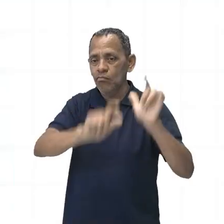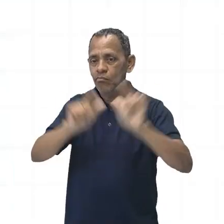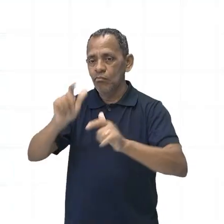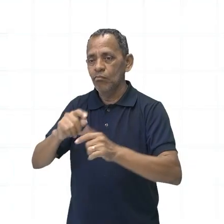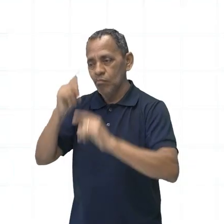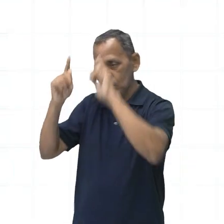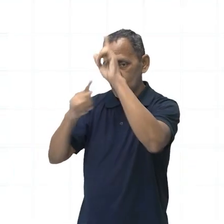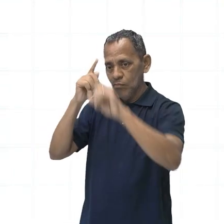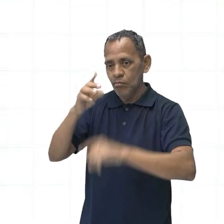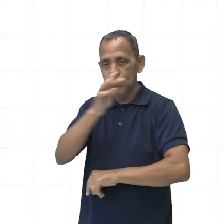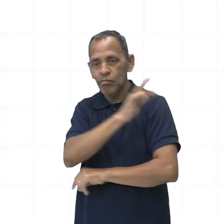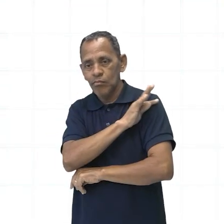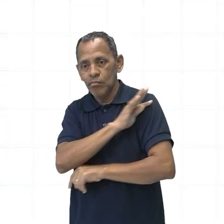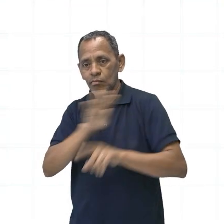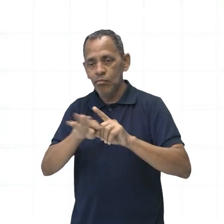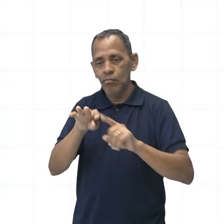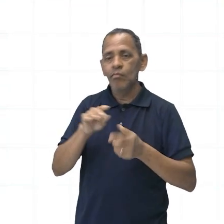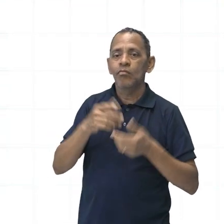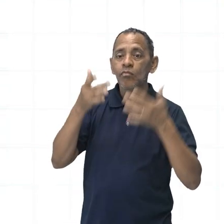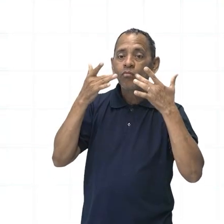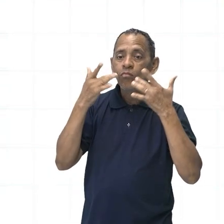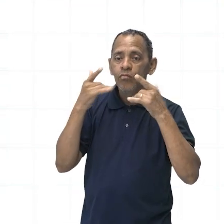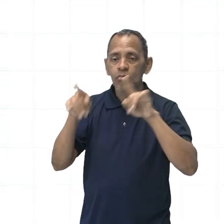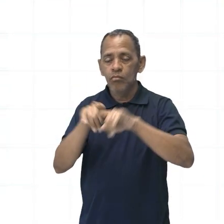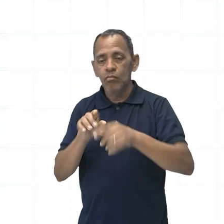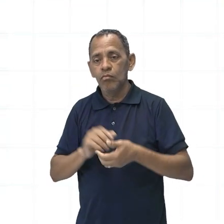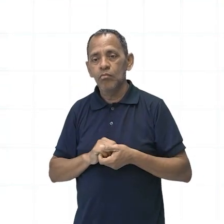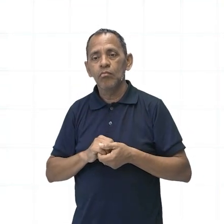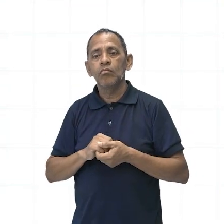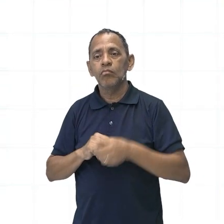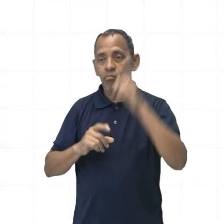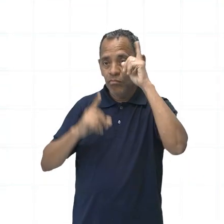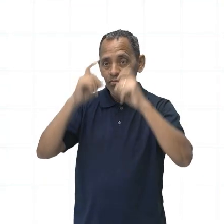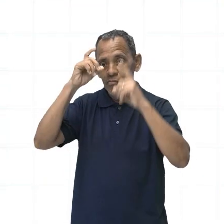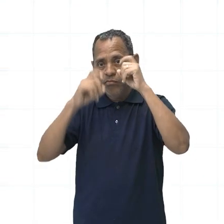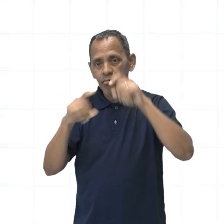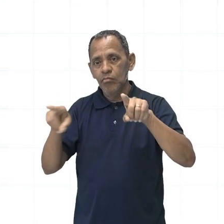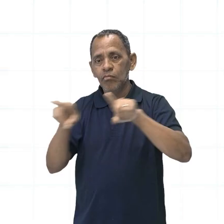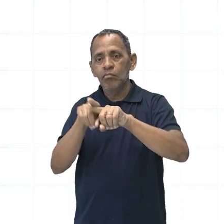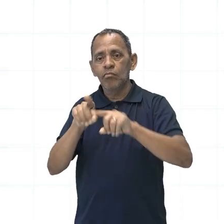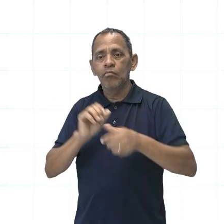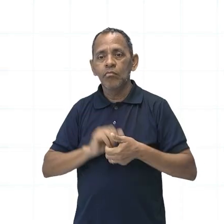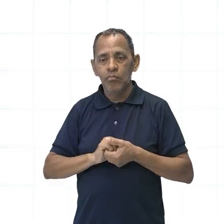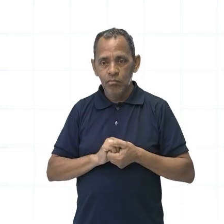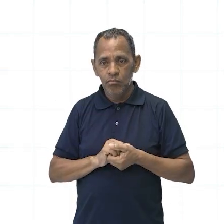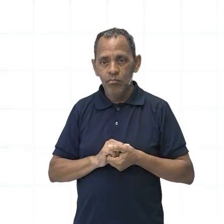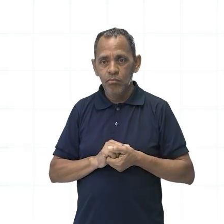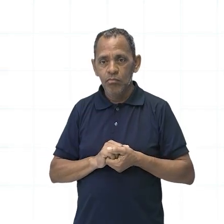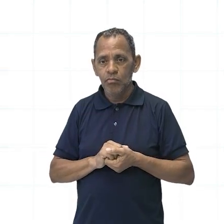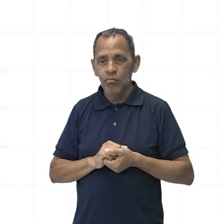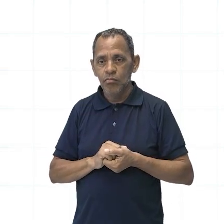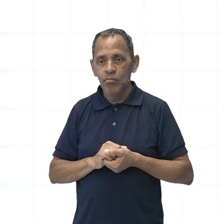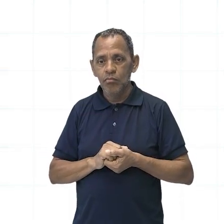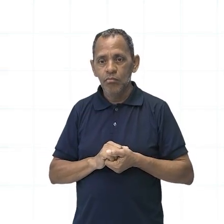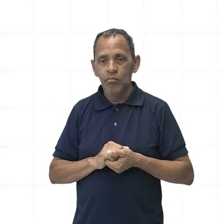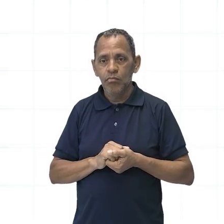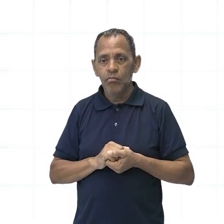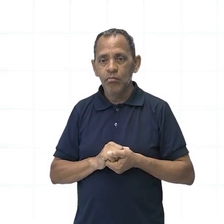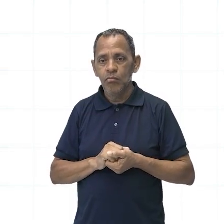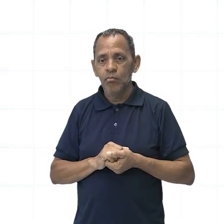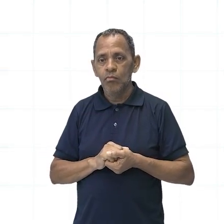improvisações e técnicas teatrais, como mímica, improvisação, jogos dramáticos,